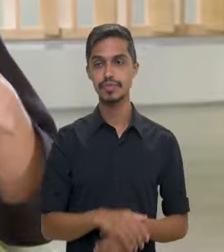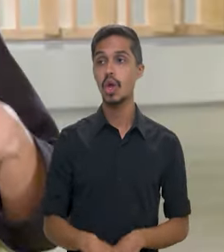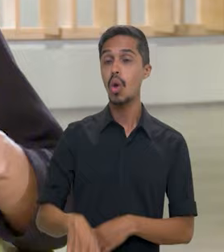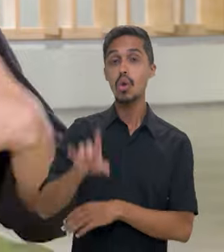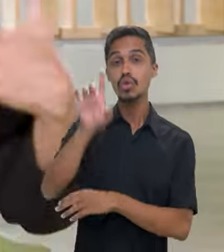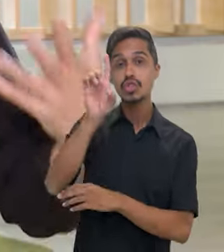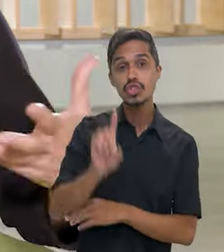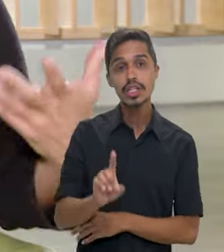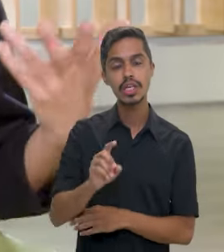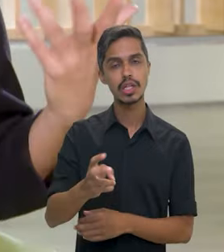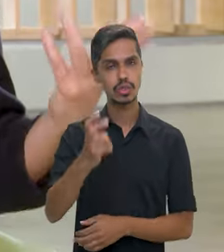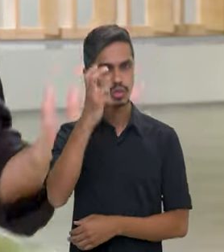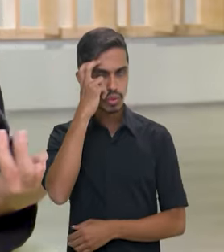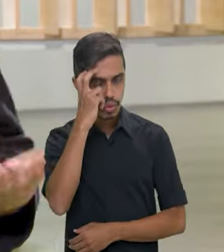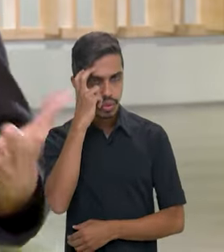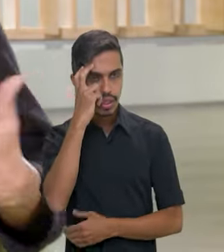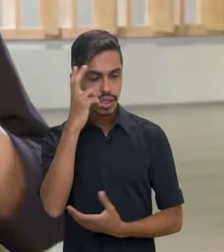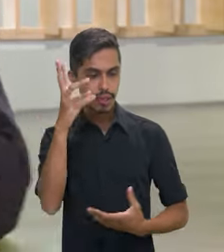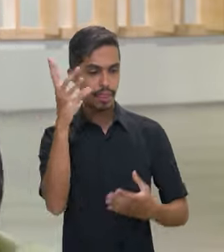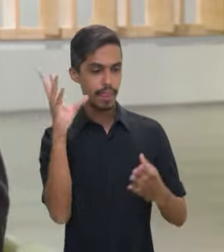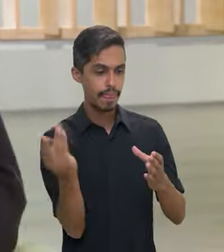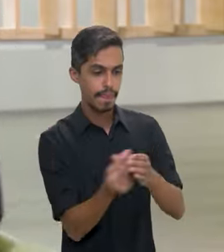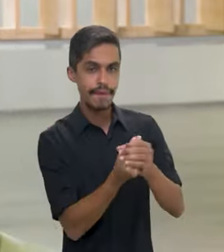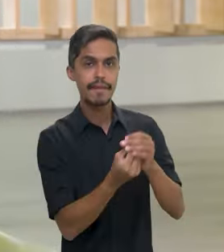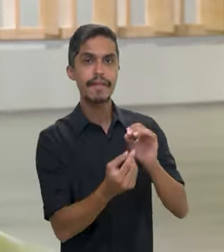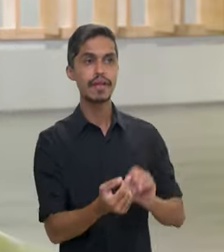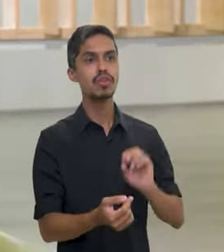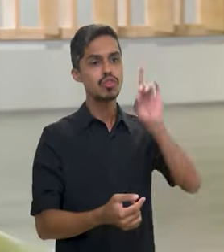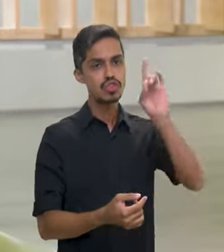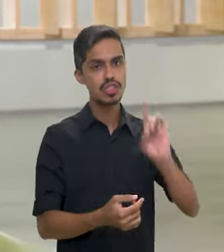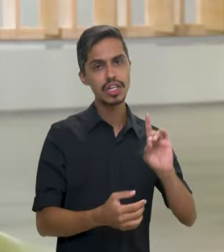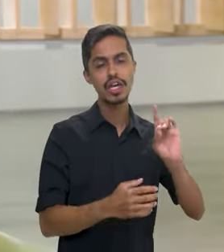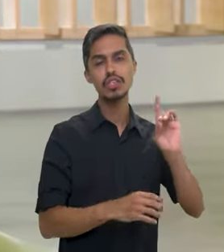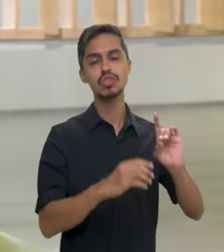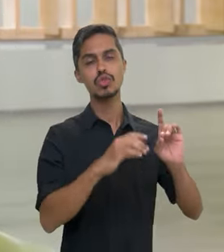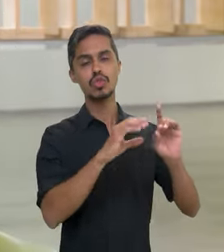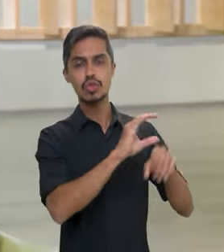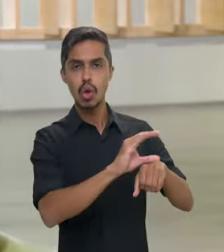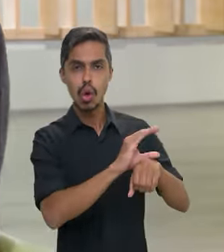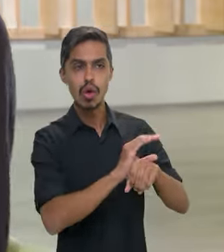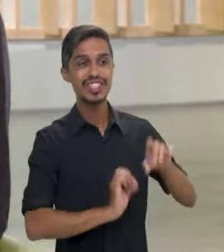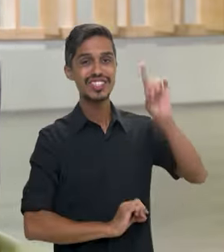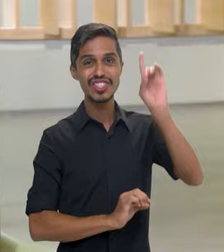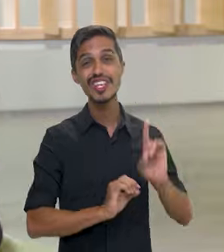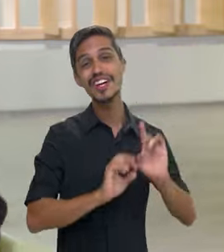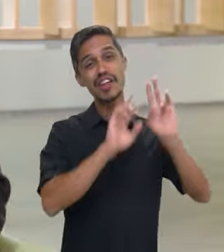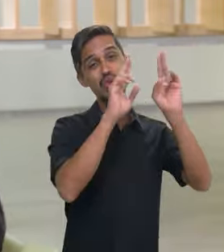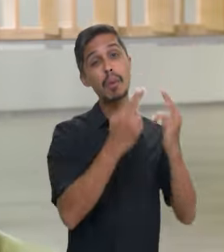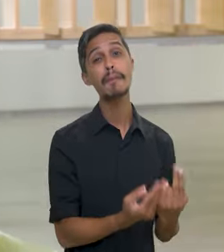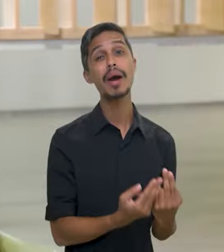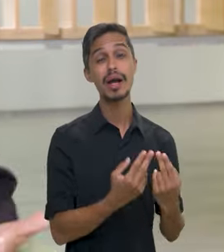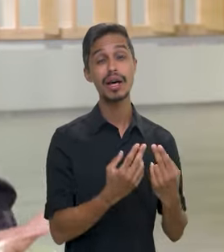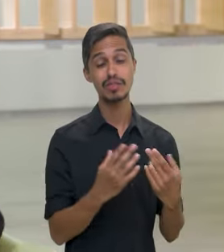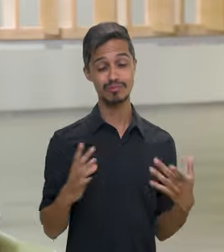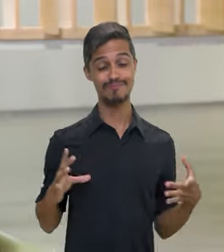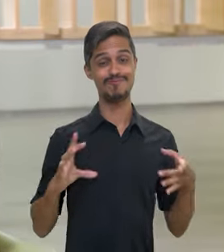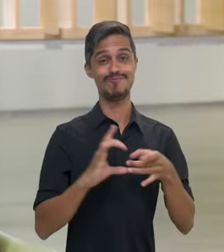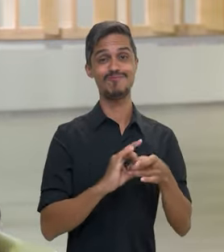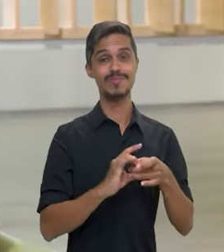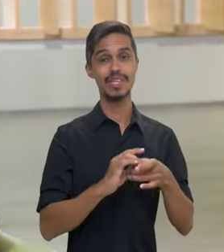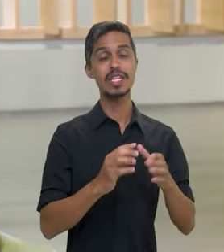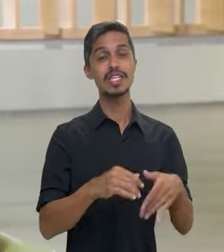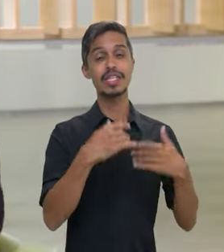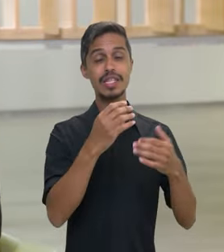Brasil. Os direitos culturais integram um dos direitos constitucionais, um dos direitos humanos, né?